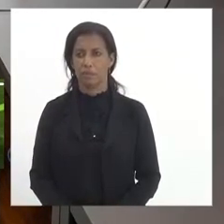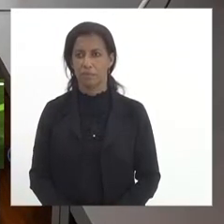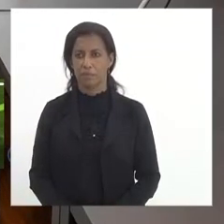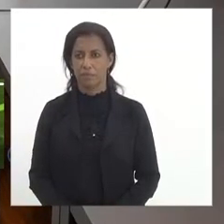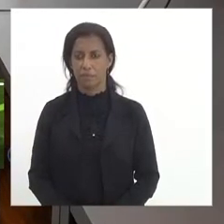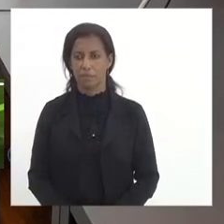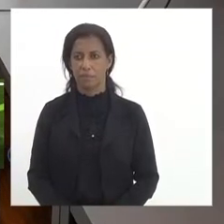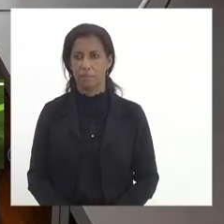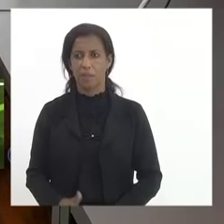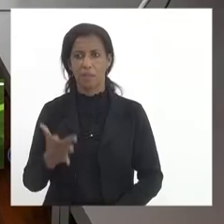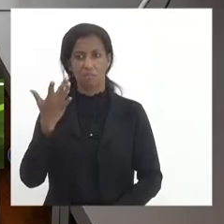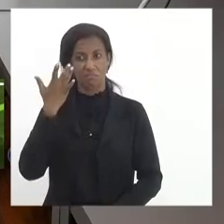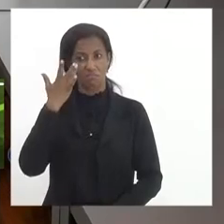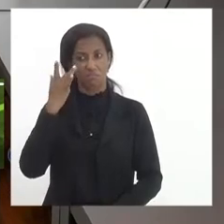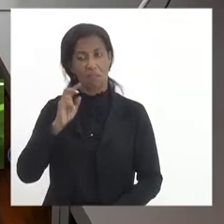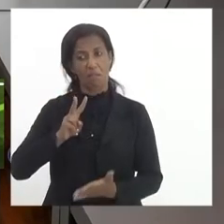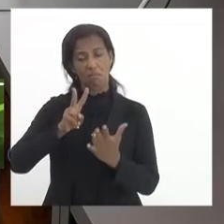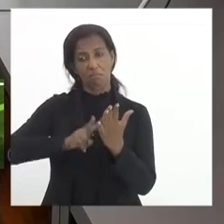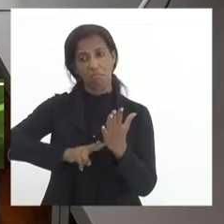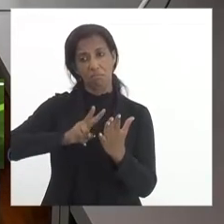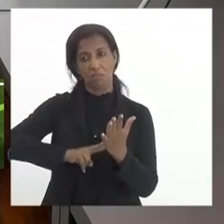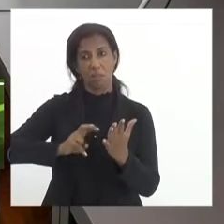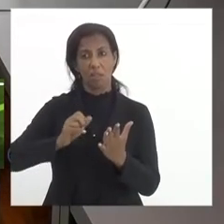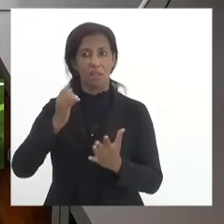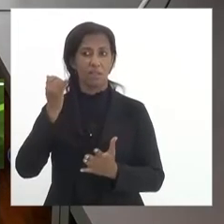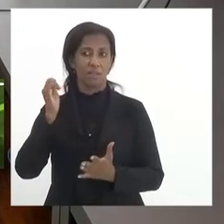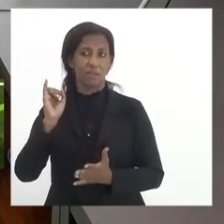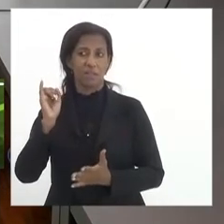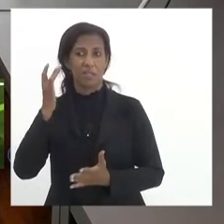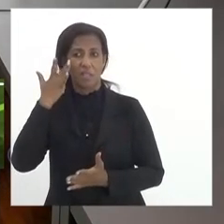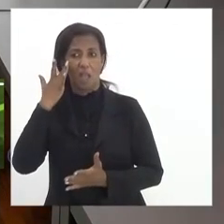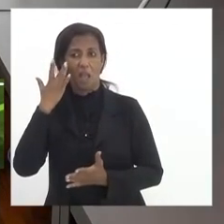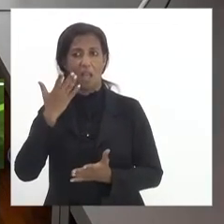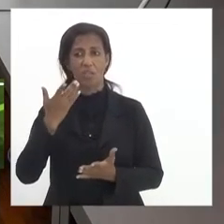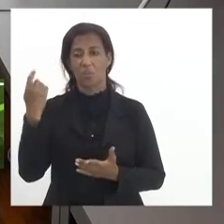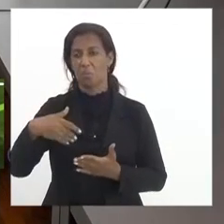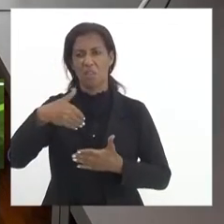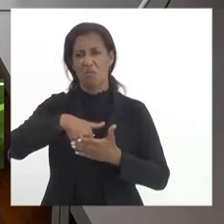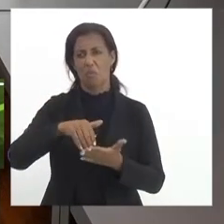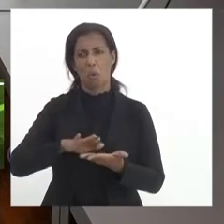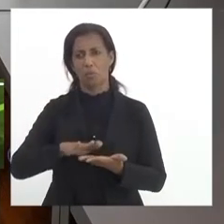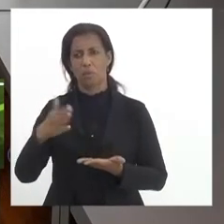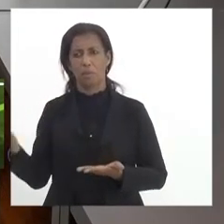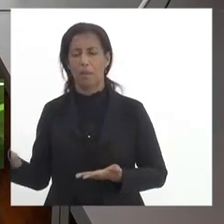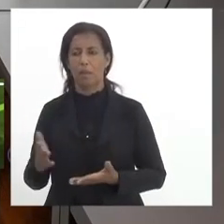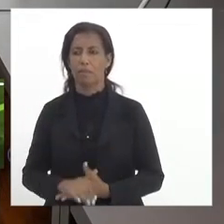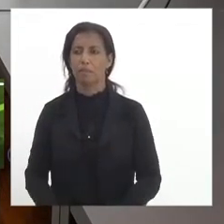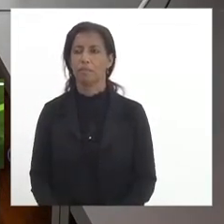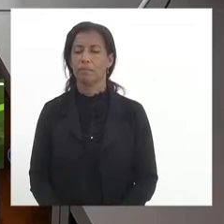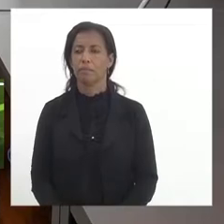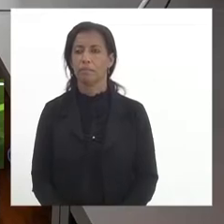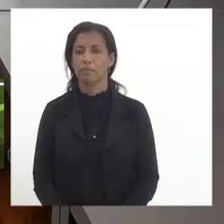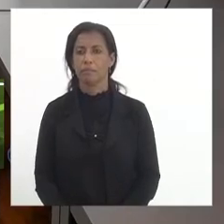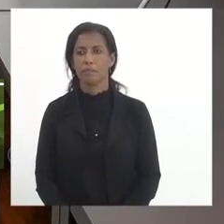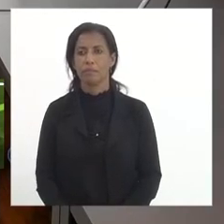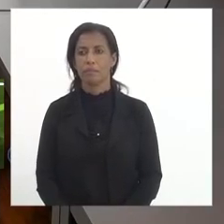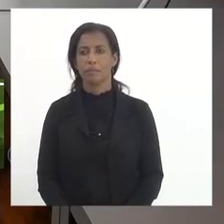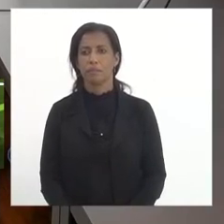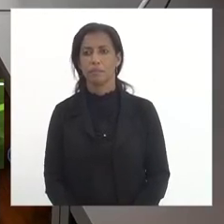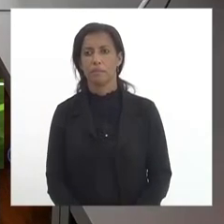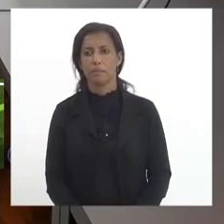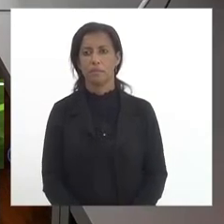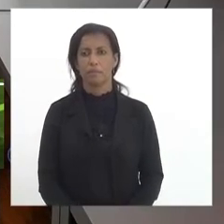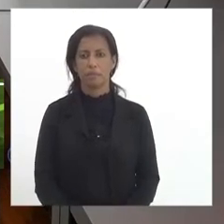se o senhor achar que eu tenho razão, precisa ter voto separado, para o senhor dar um parecer, acabou. Tá bom. É